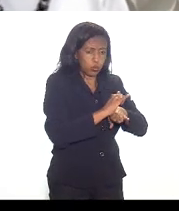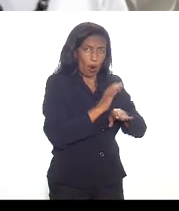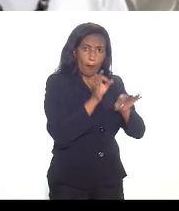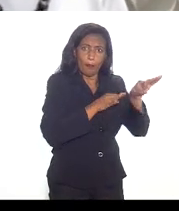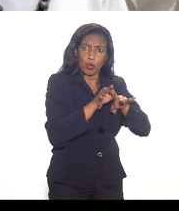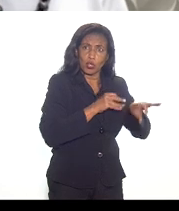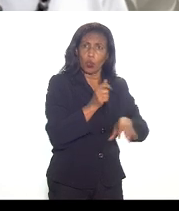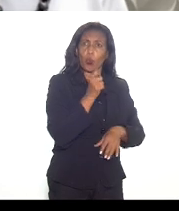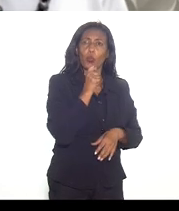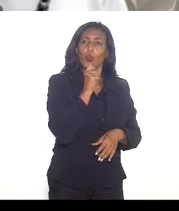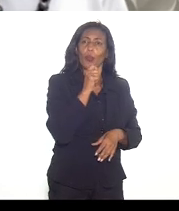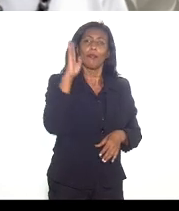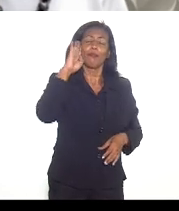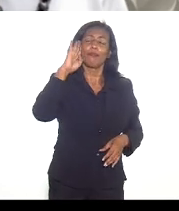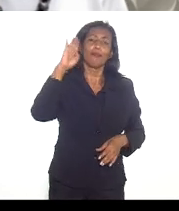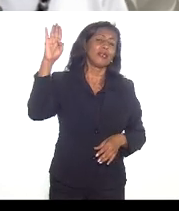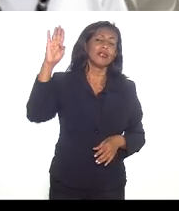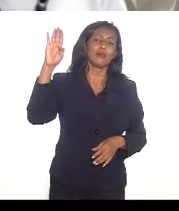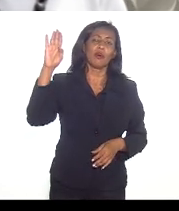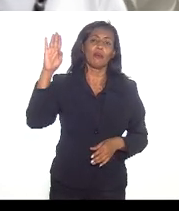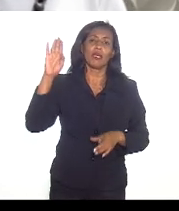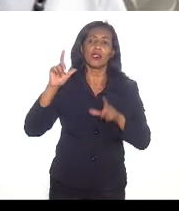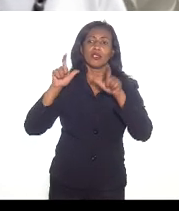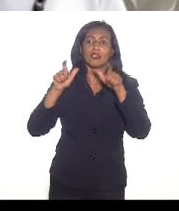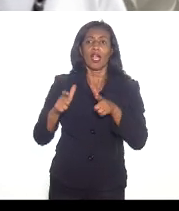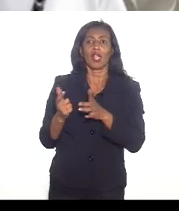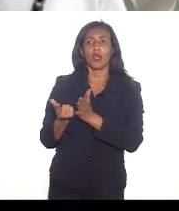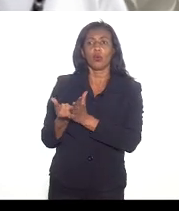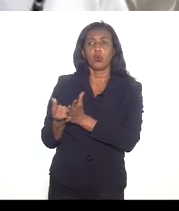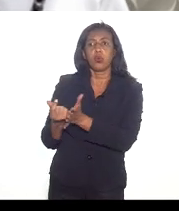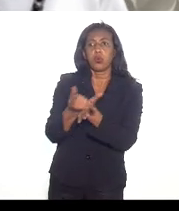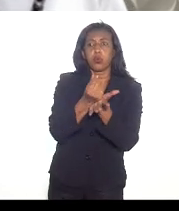social? Principalmente na área tributária.